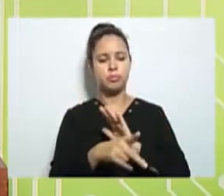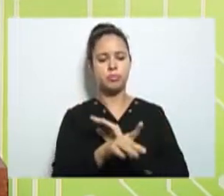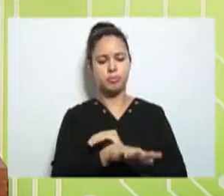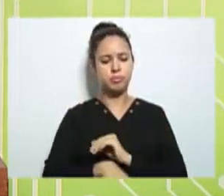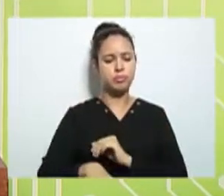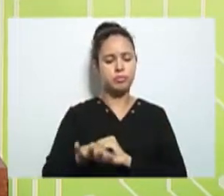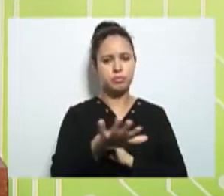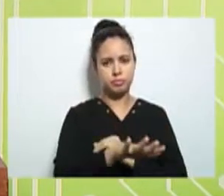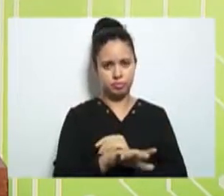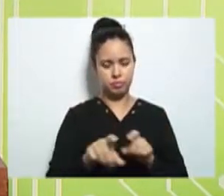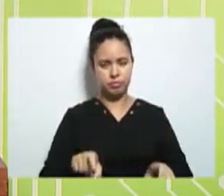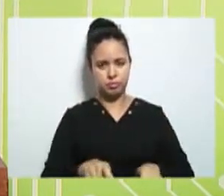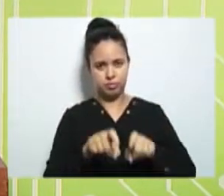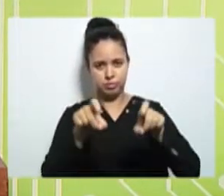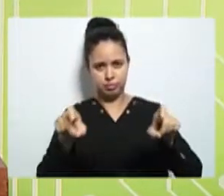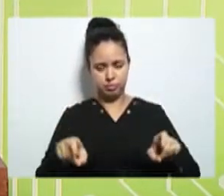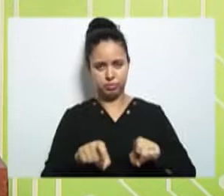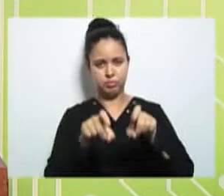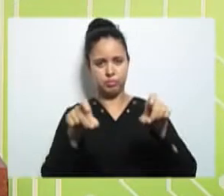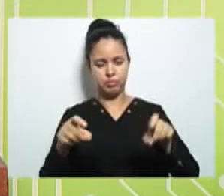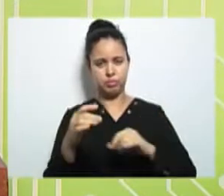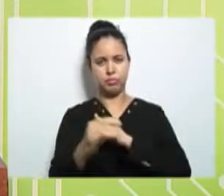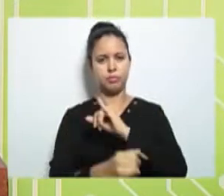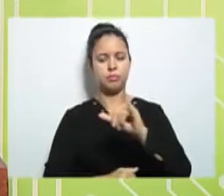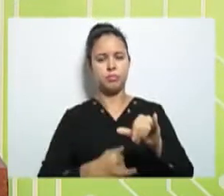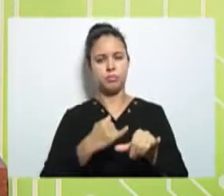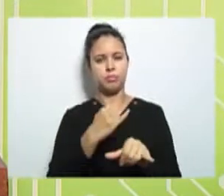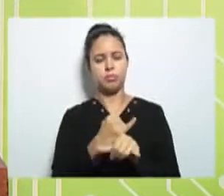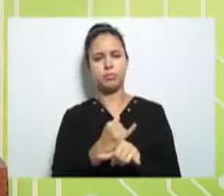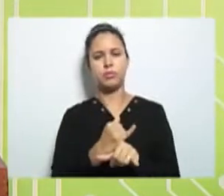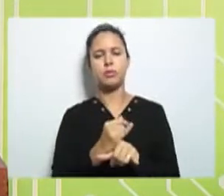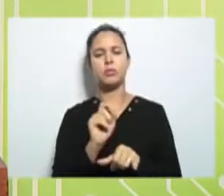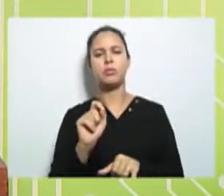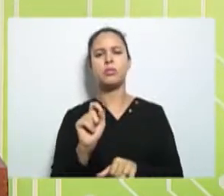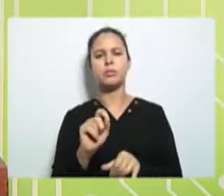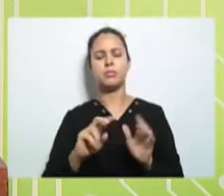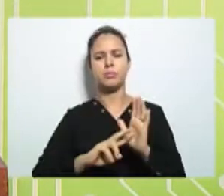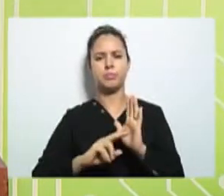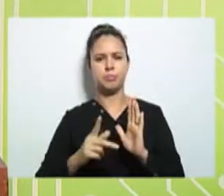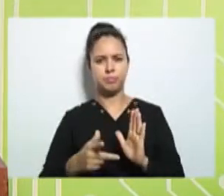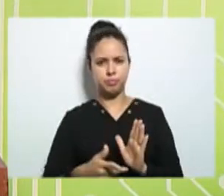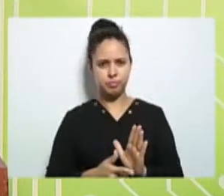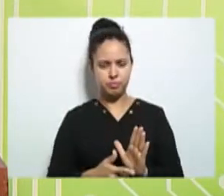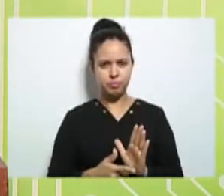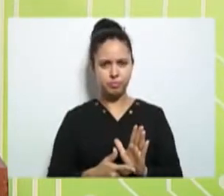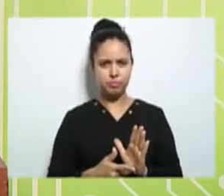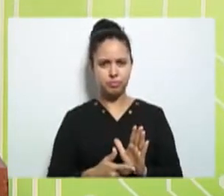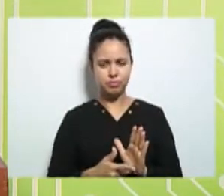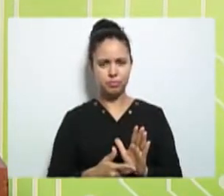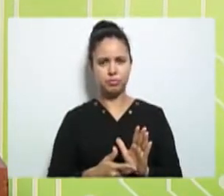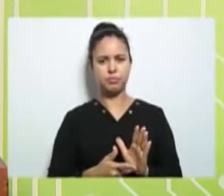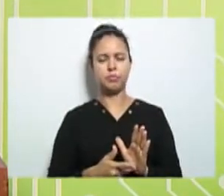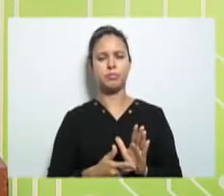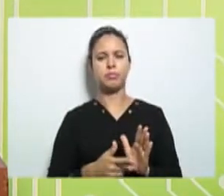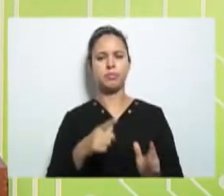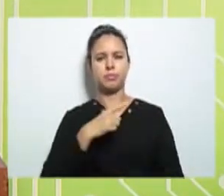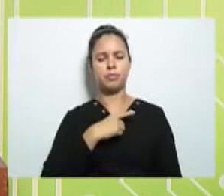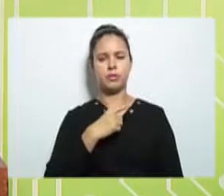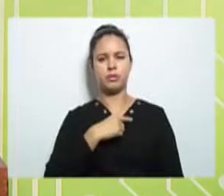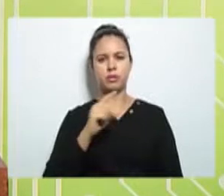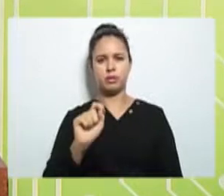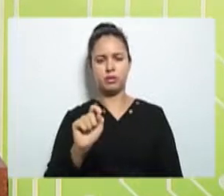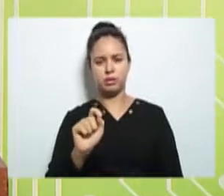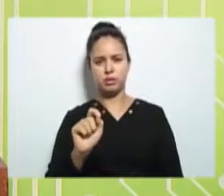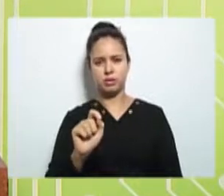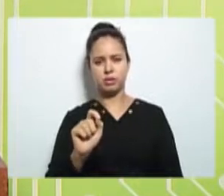é essa máquina, né? Que a gente utiliza muito. A gente fala muito bem em computador, mas esse computador, ele não é feito por acaso, ele tem